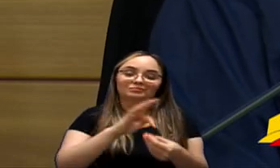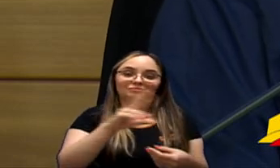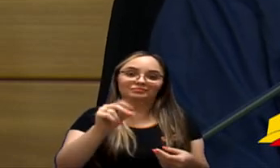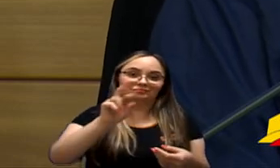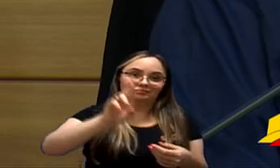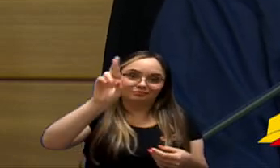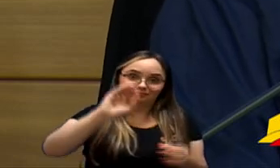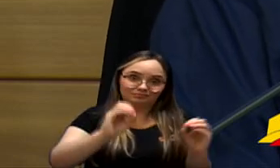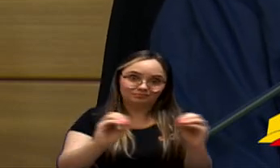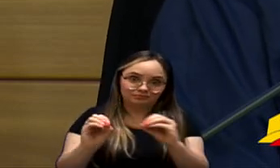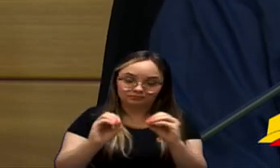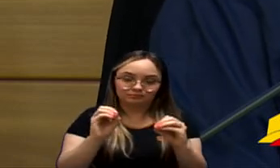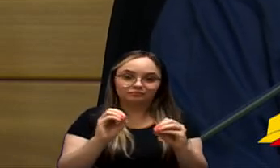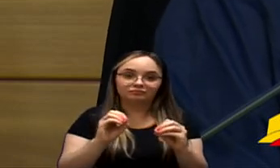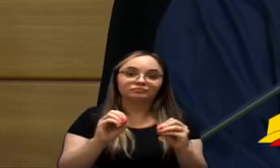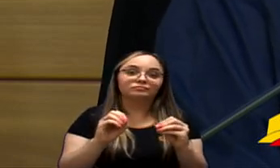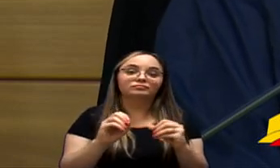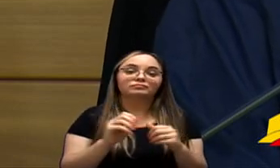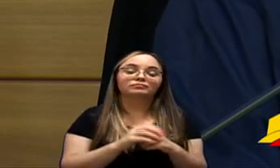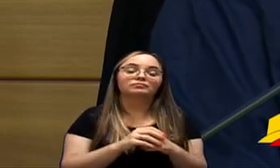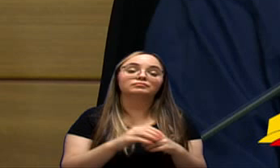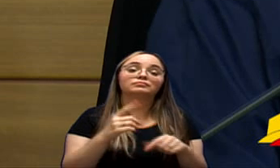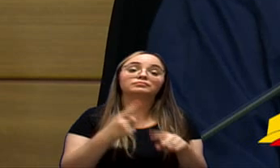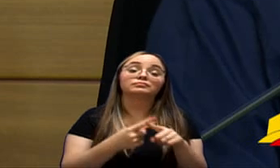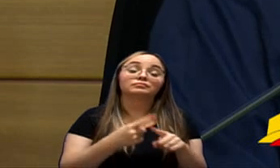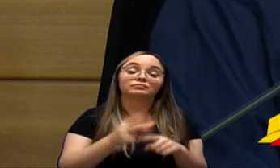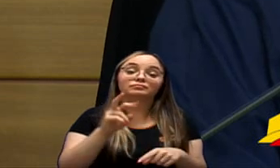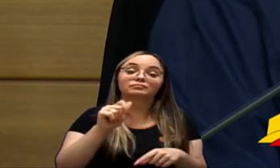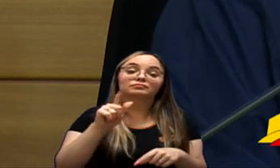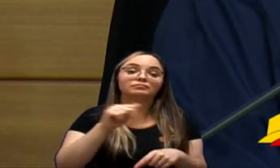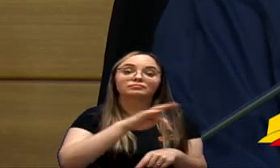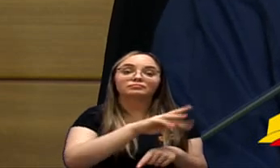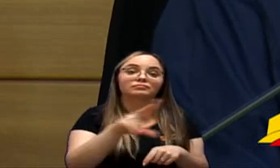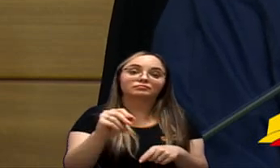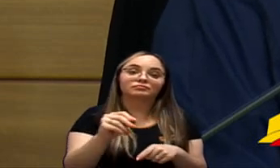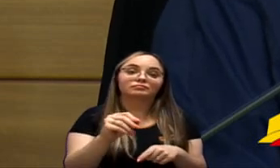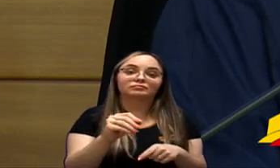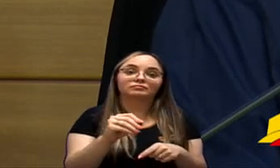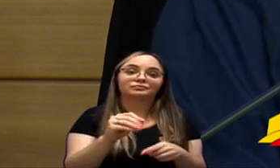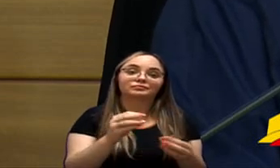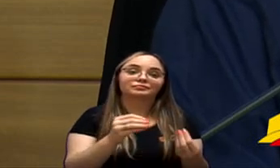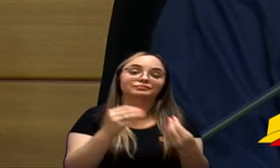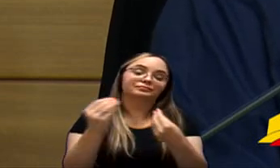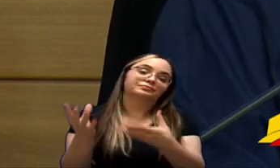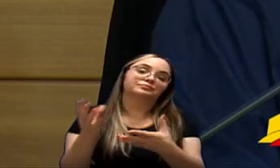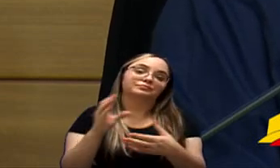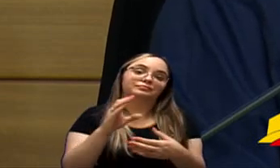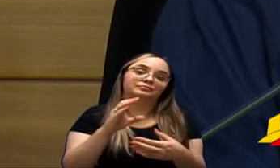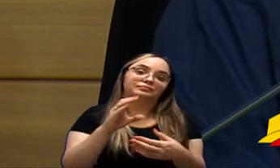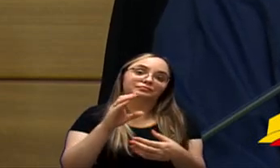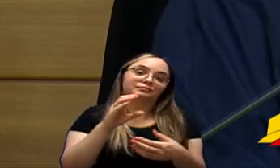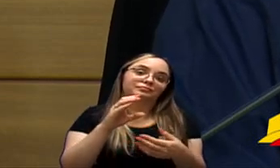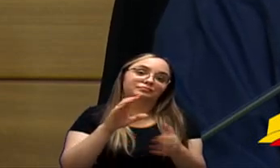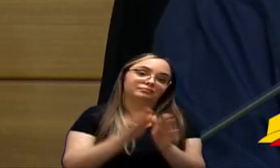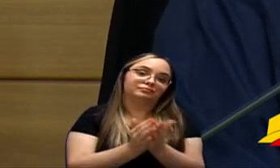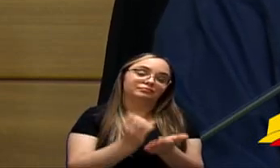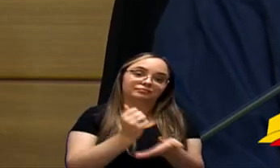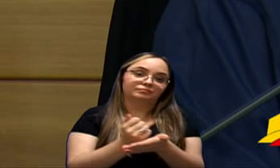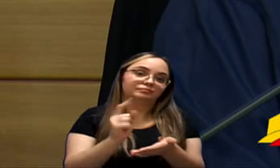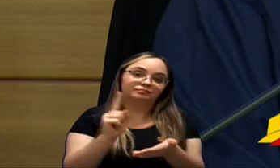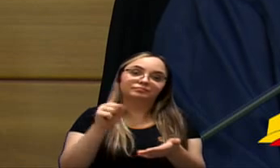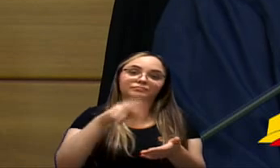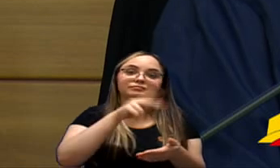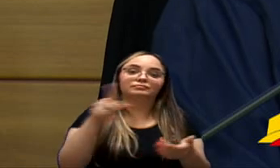presente momento, na rede municipal, porque essas vagas não vão para a seletista, fica na mão dos